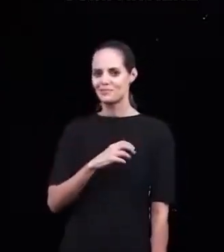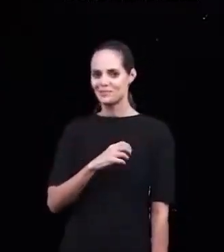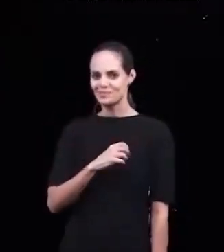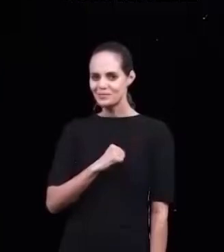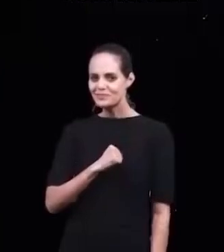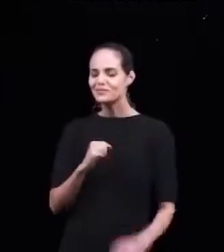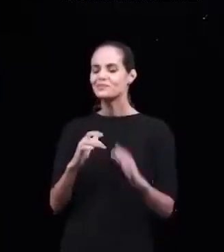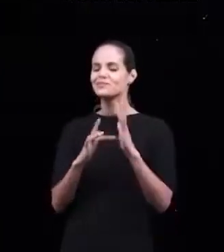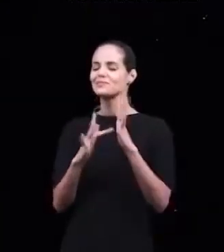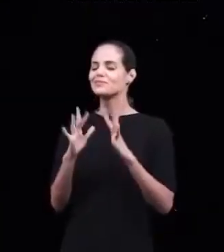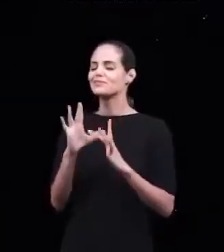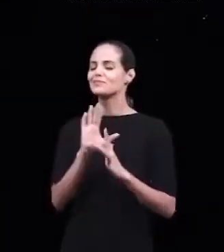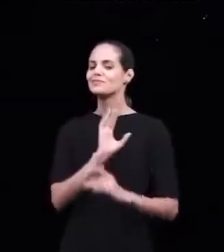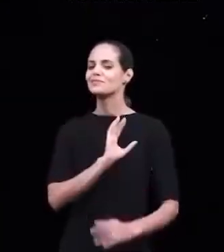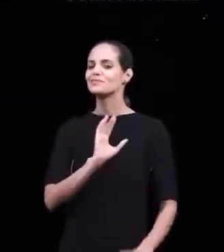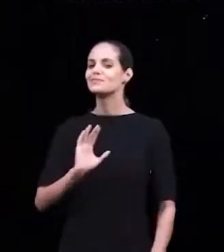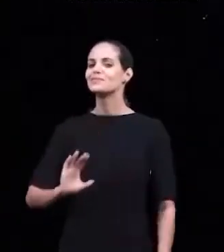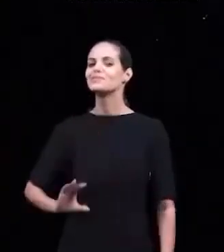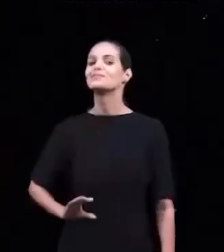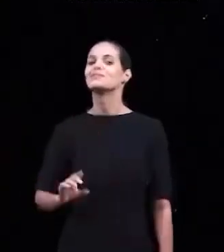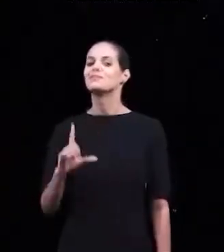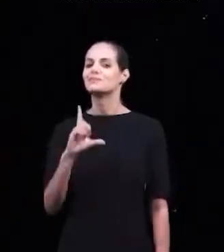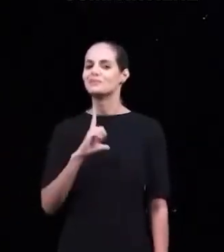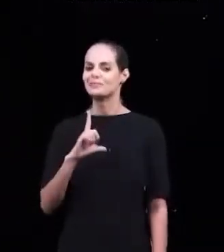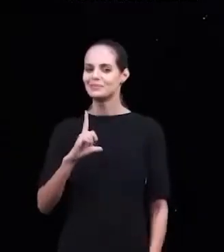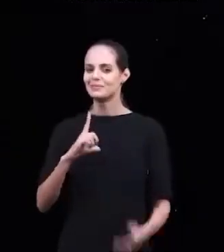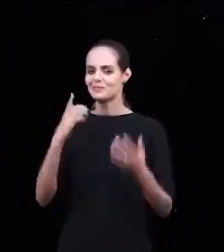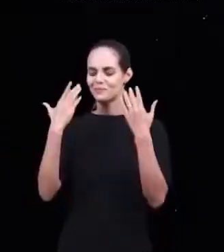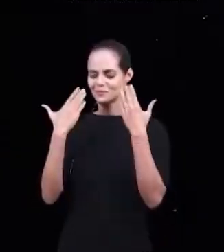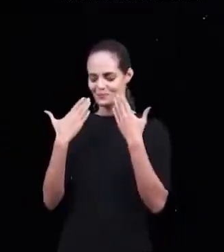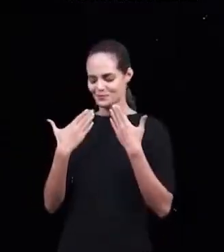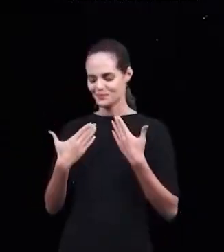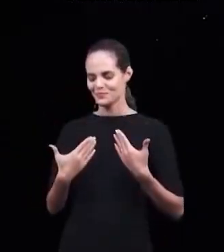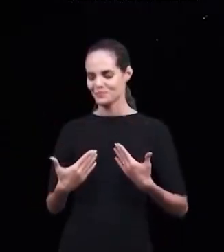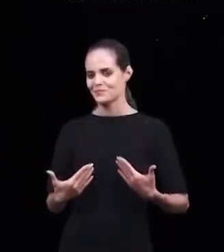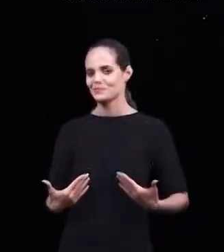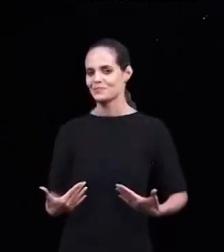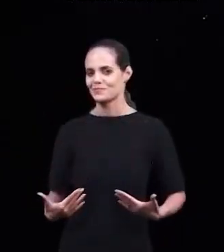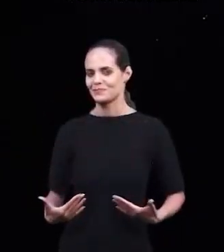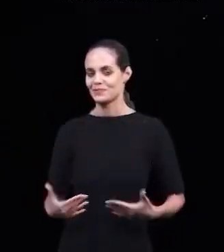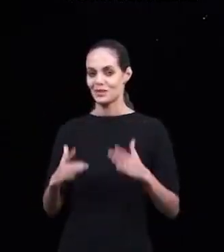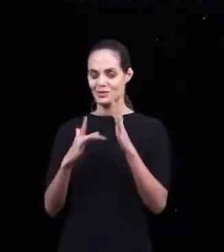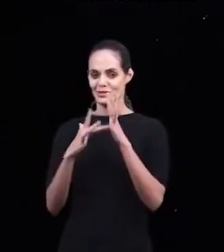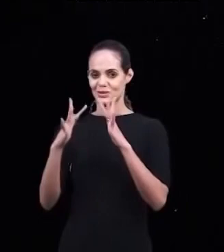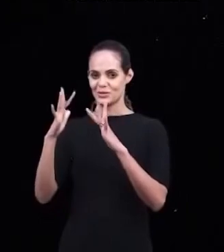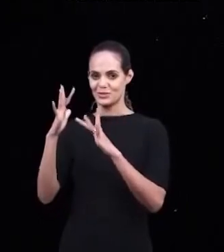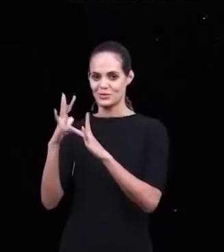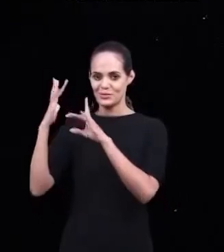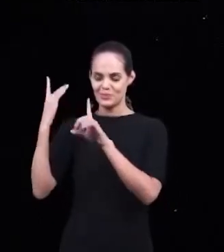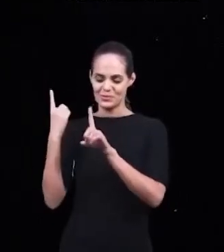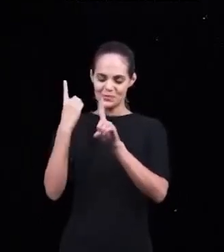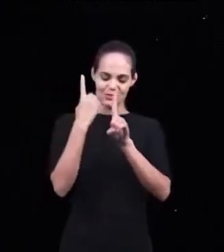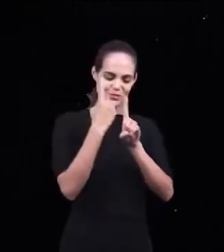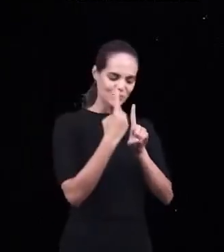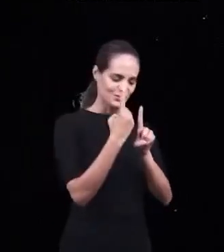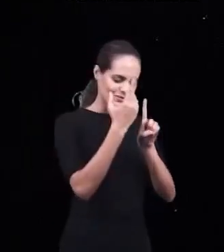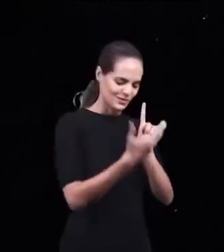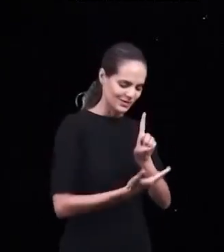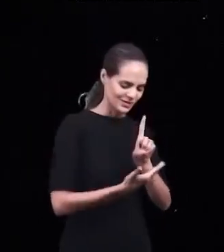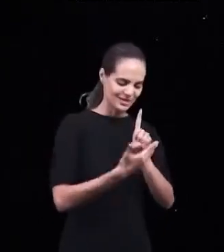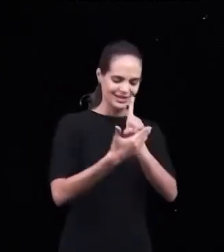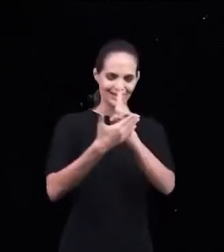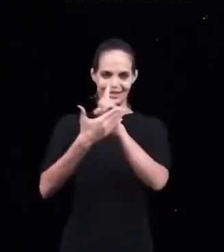que Cristo tem por mim. Jesus achou-me,